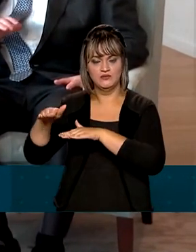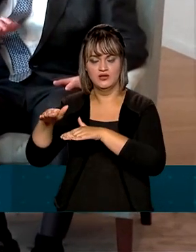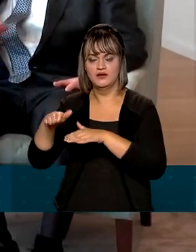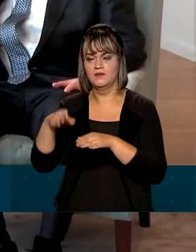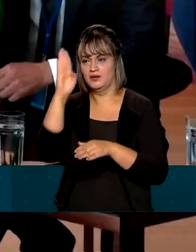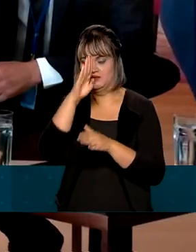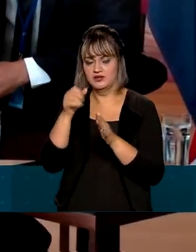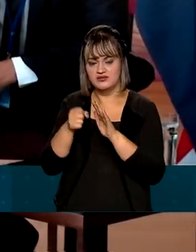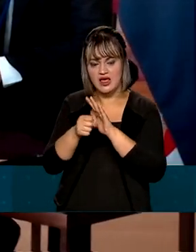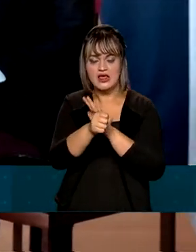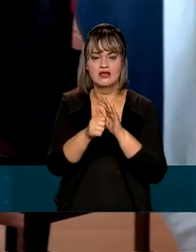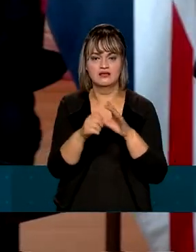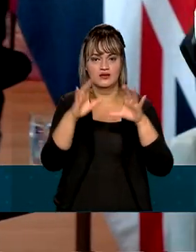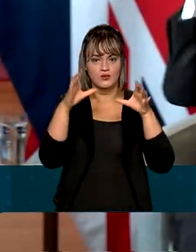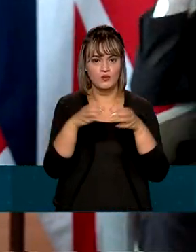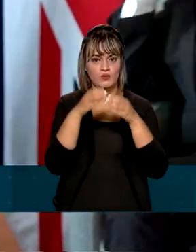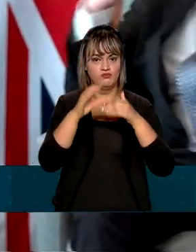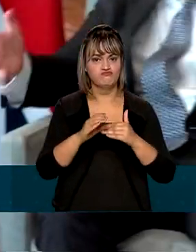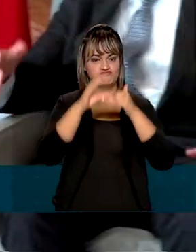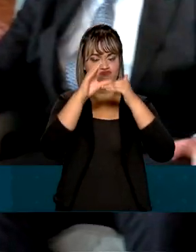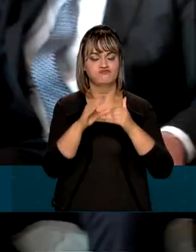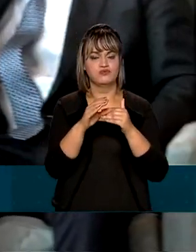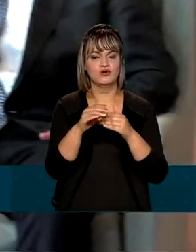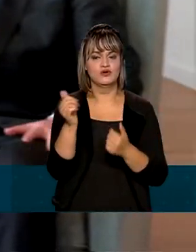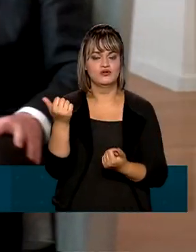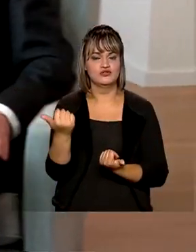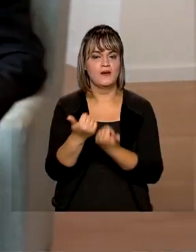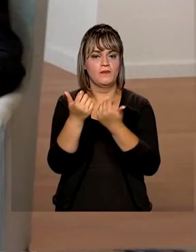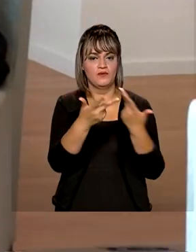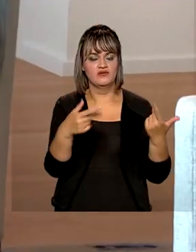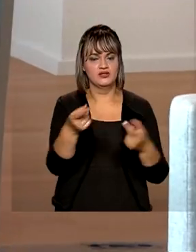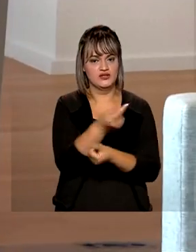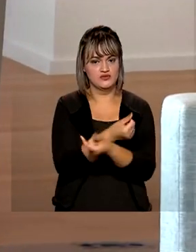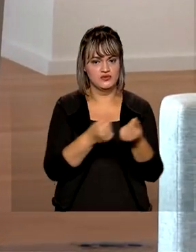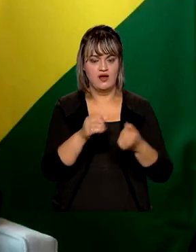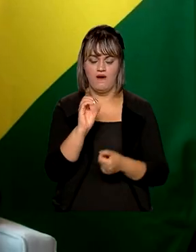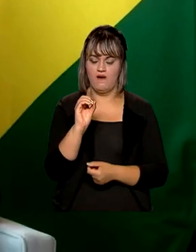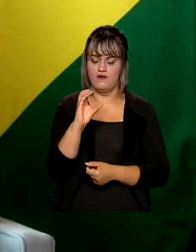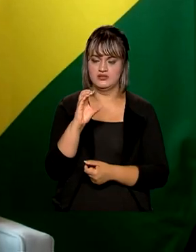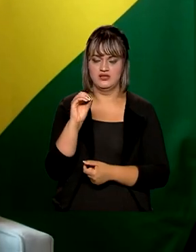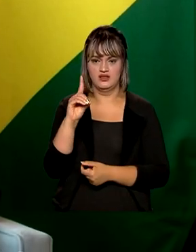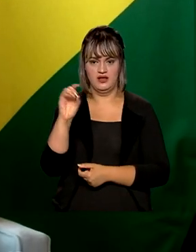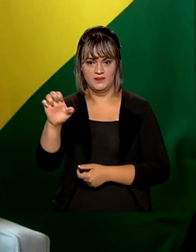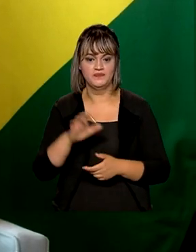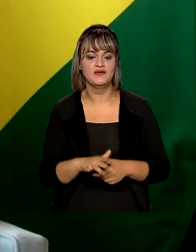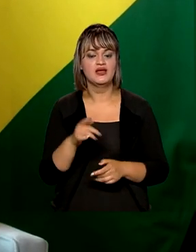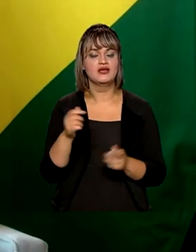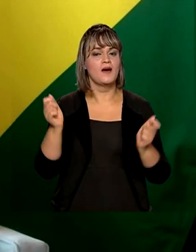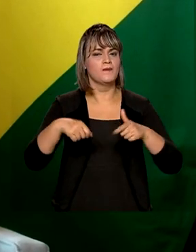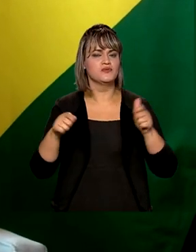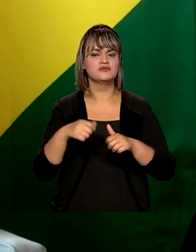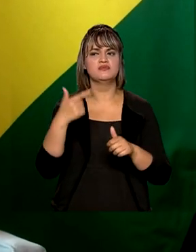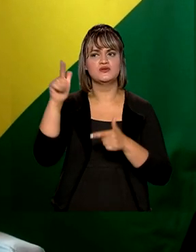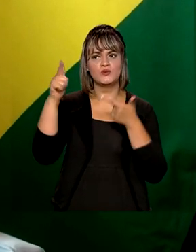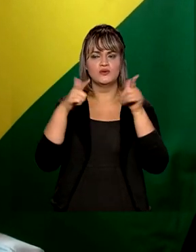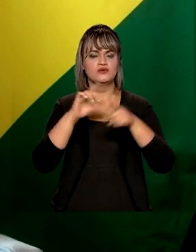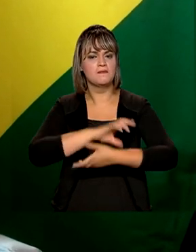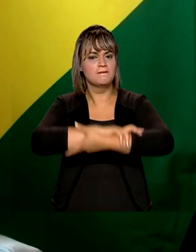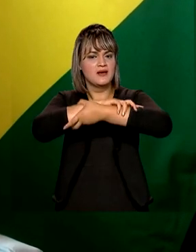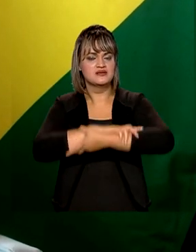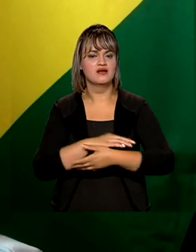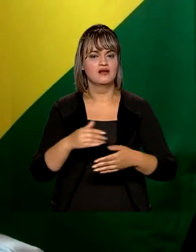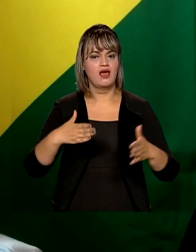entrada do Brasil na organização para a cooperação e desenvolvimento econômico ao seder e as possibilidades de